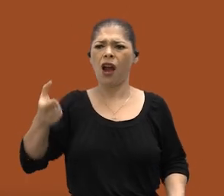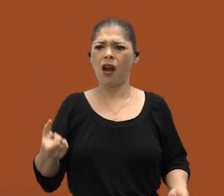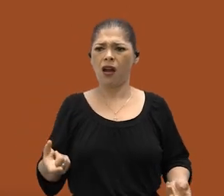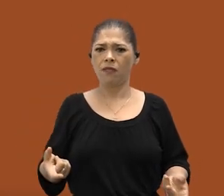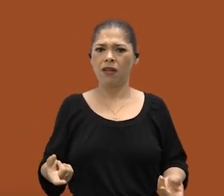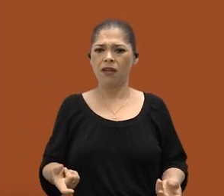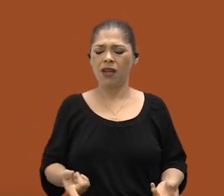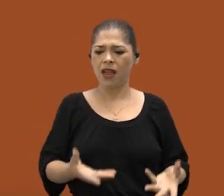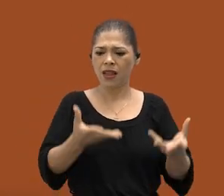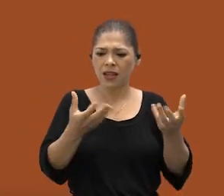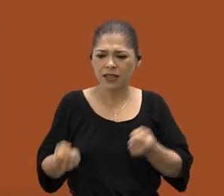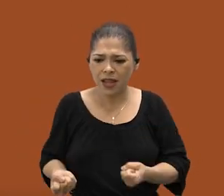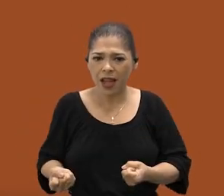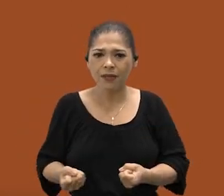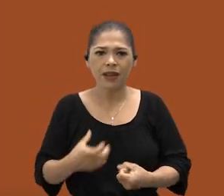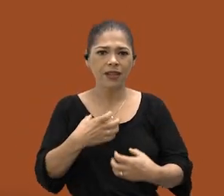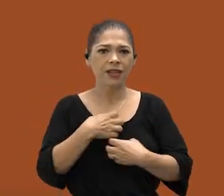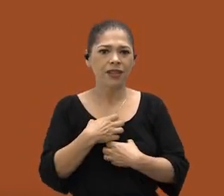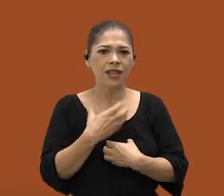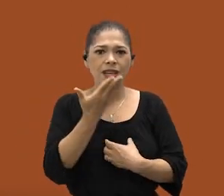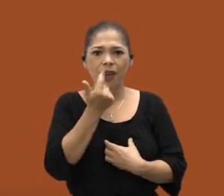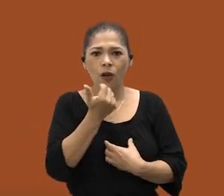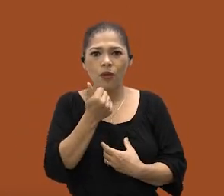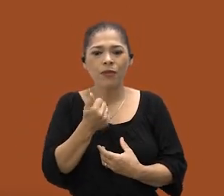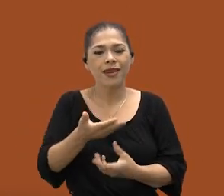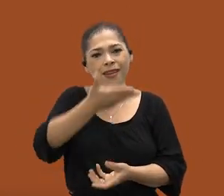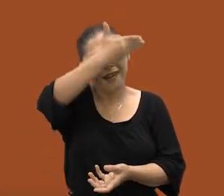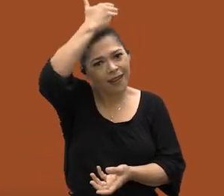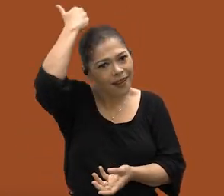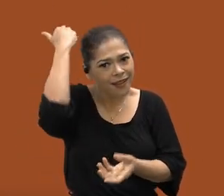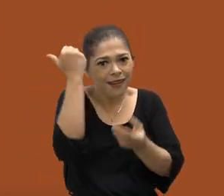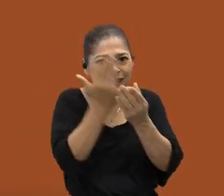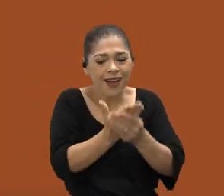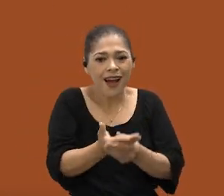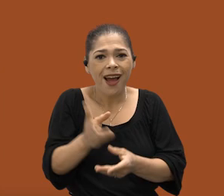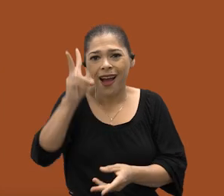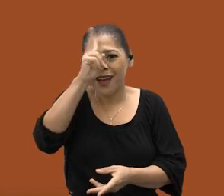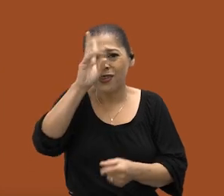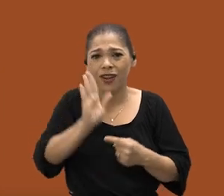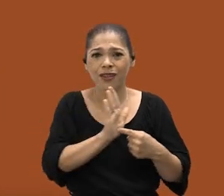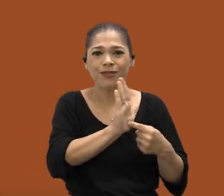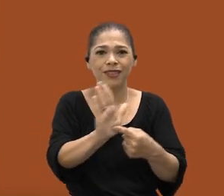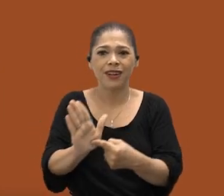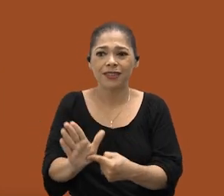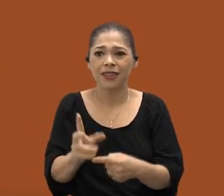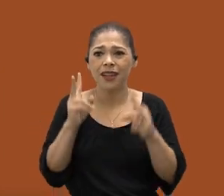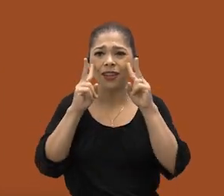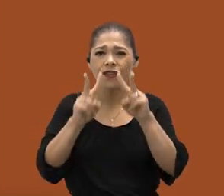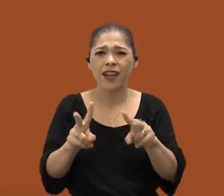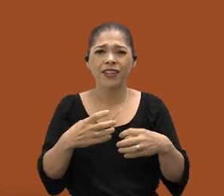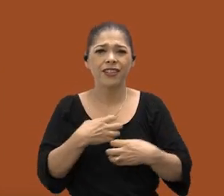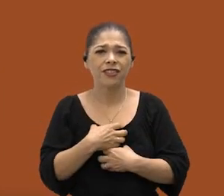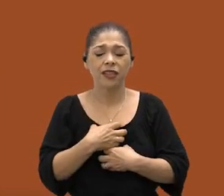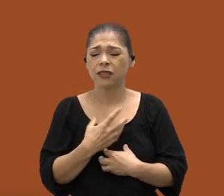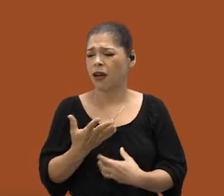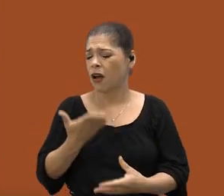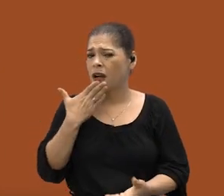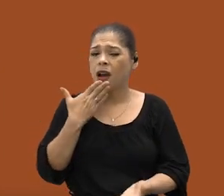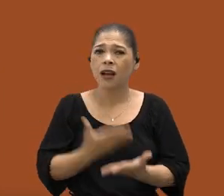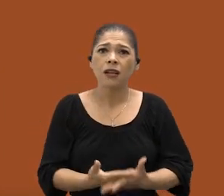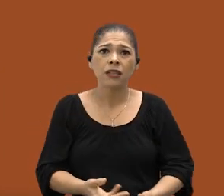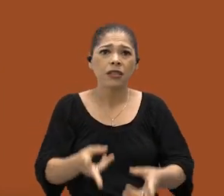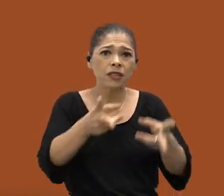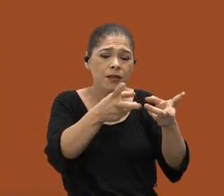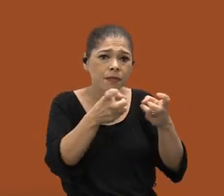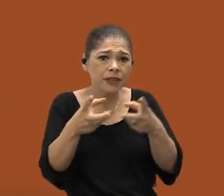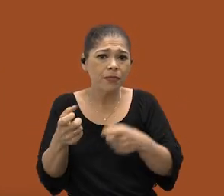recebem da mesma forma que o acarajémento do diabo a história que é passada que é mostrada para eles eles vêm dessa forma é assustador a gente